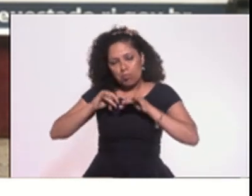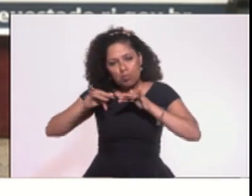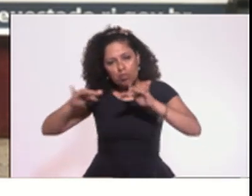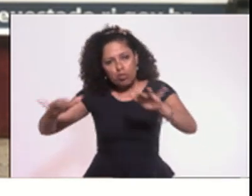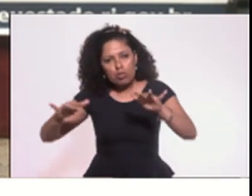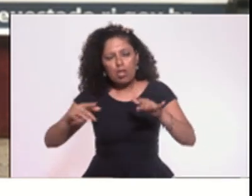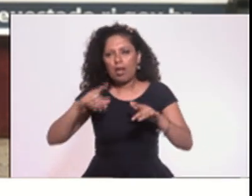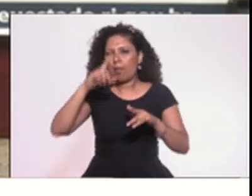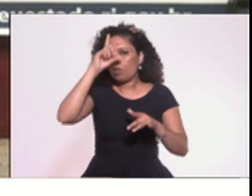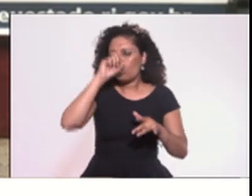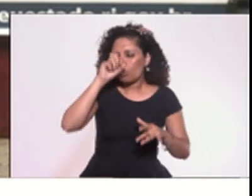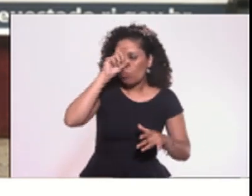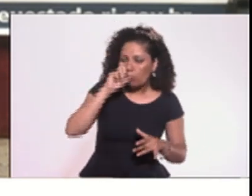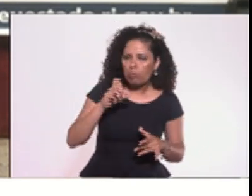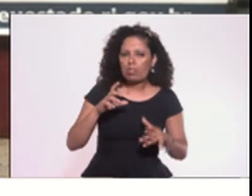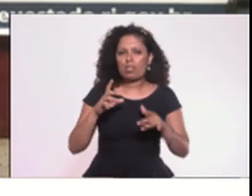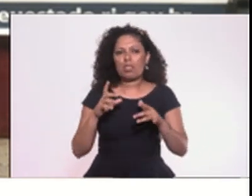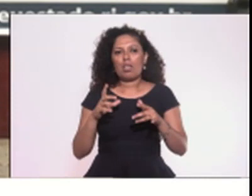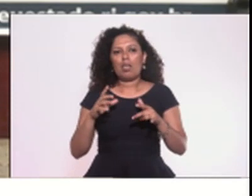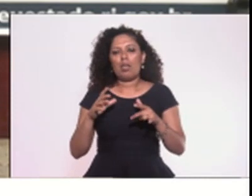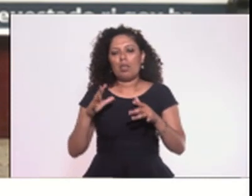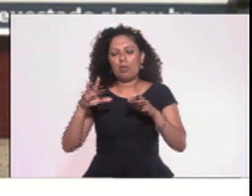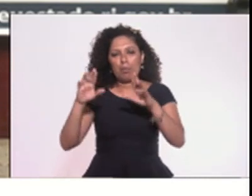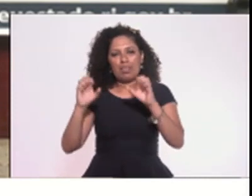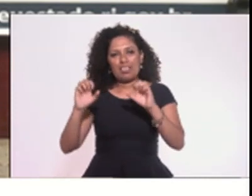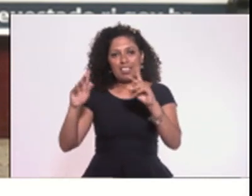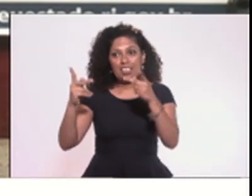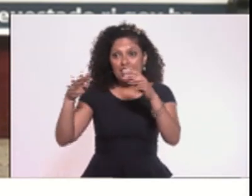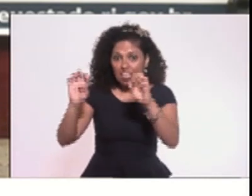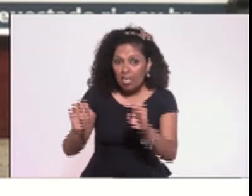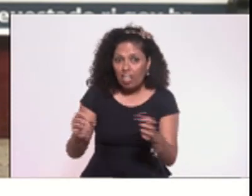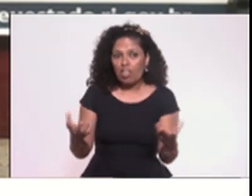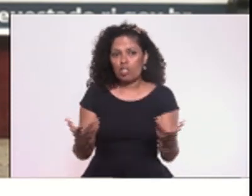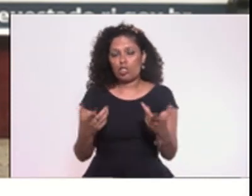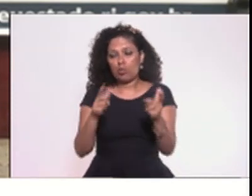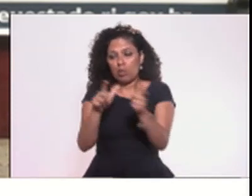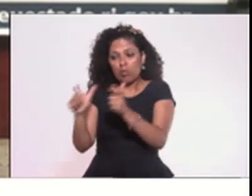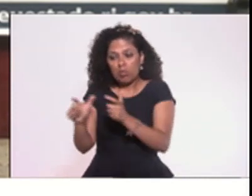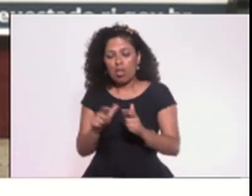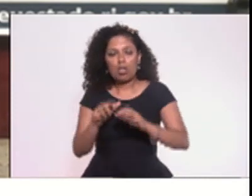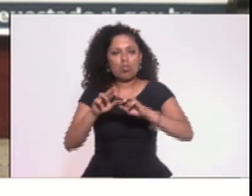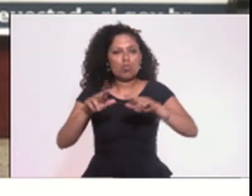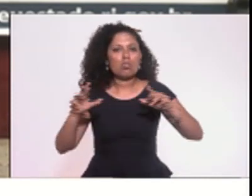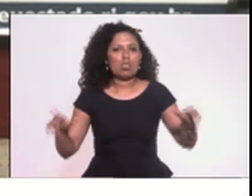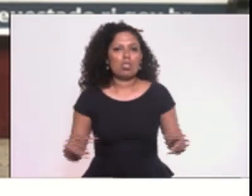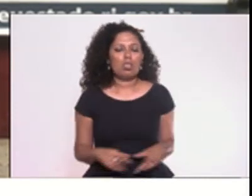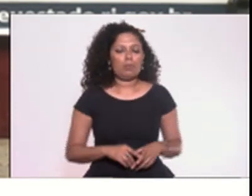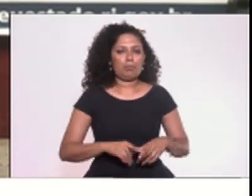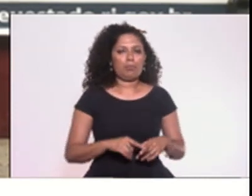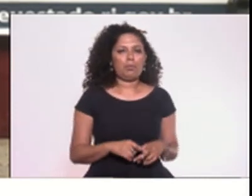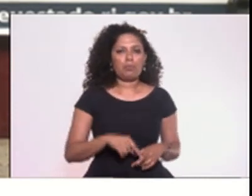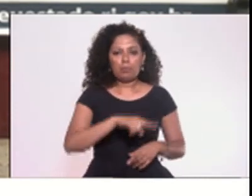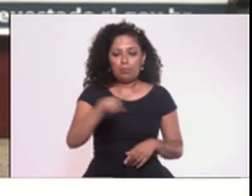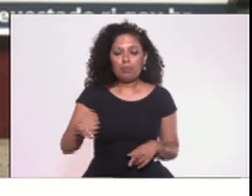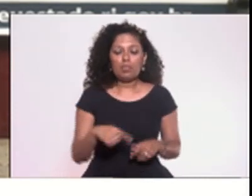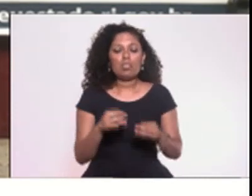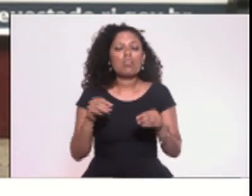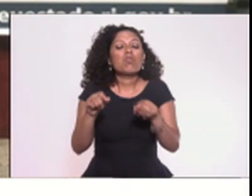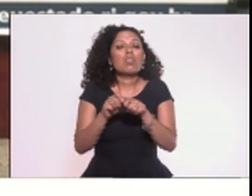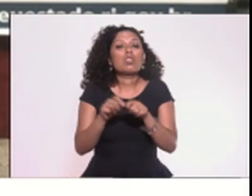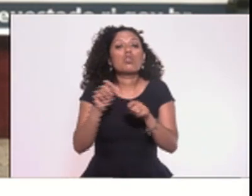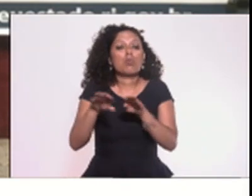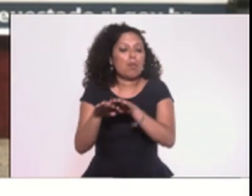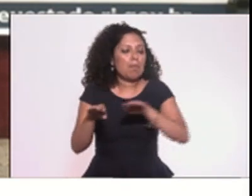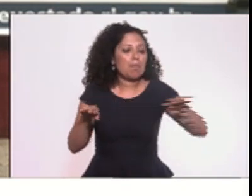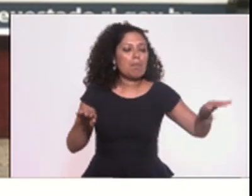para hospitais, para creches. É um trabalho muito bonito, mas que eles agora estão enriquecendo mais esse trabalho com Mesa no Campo.